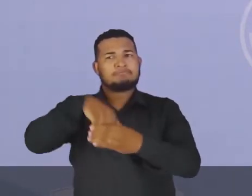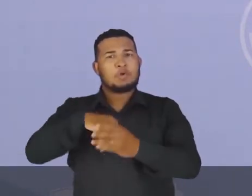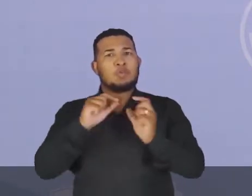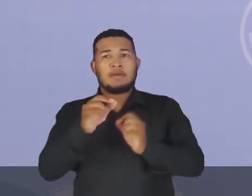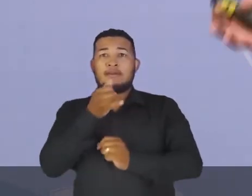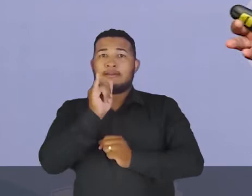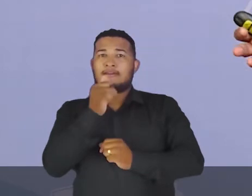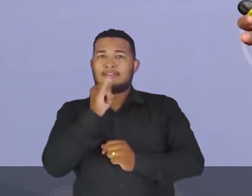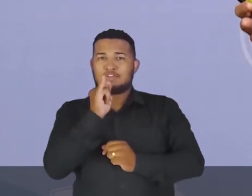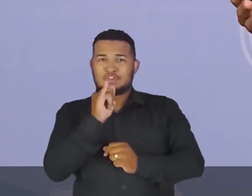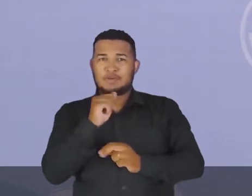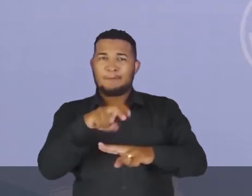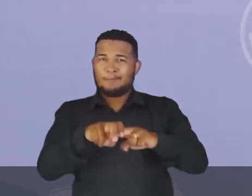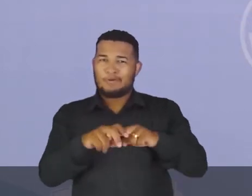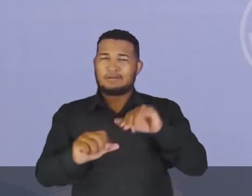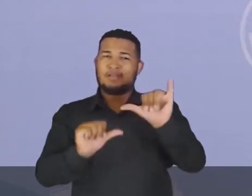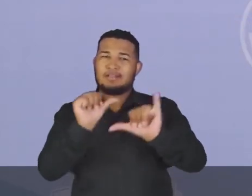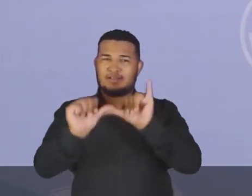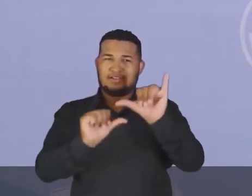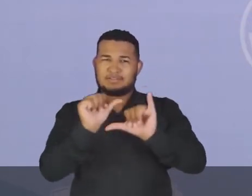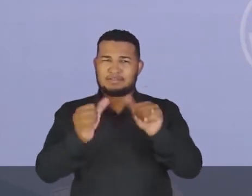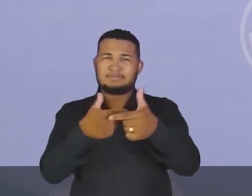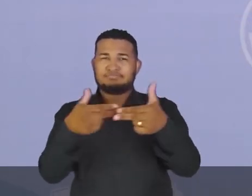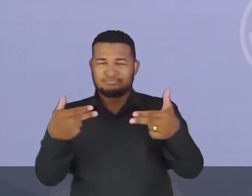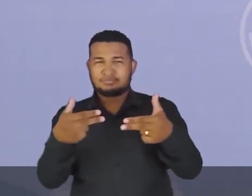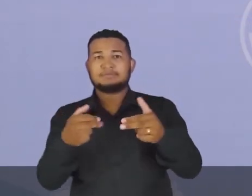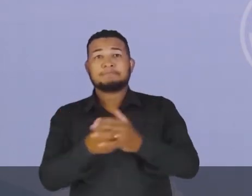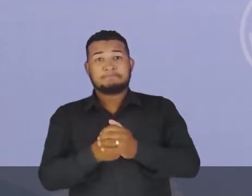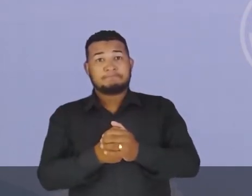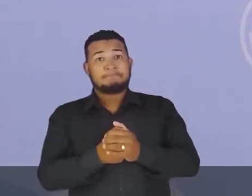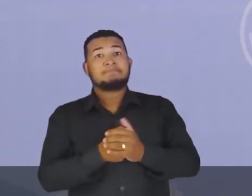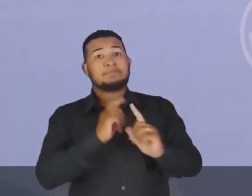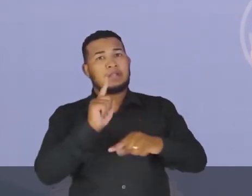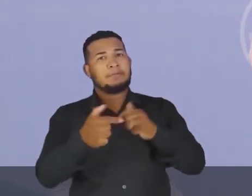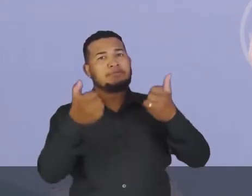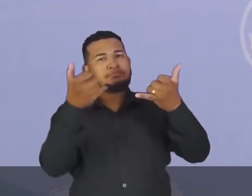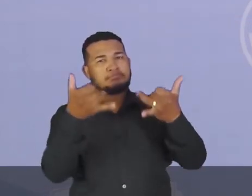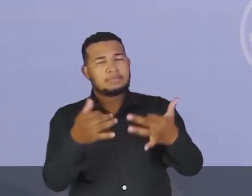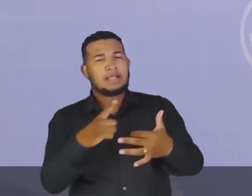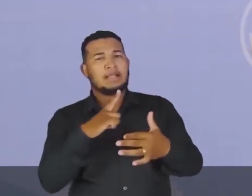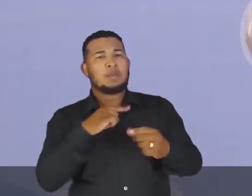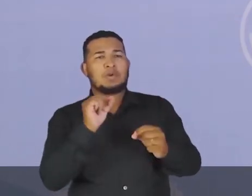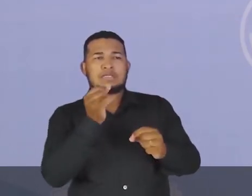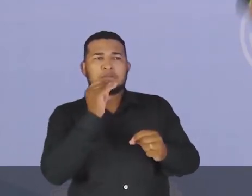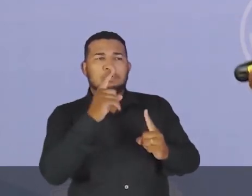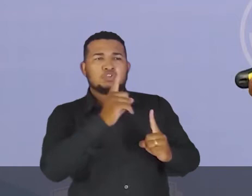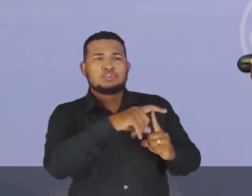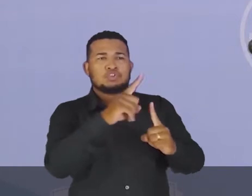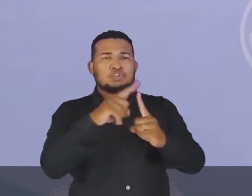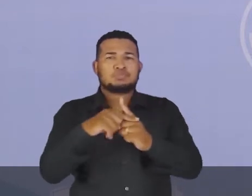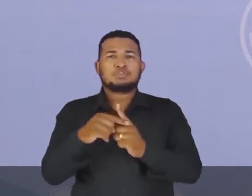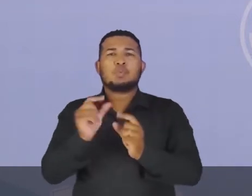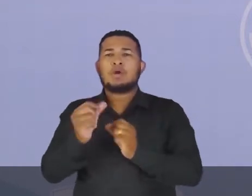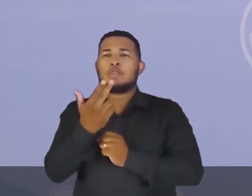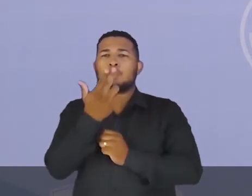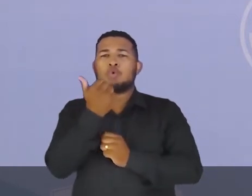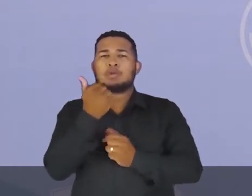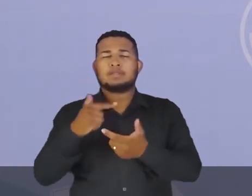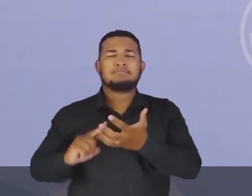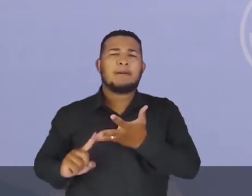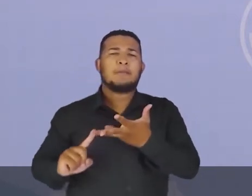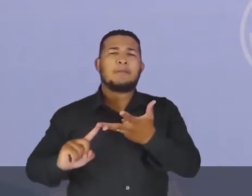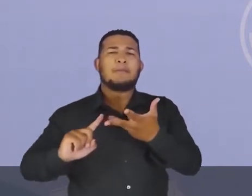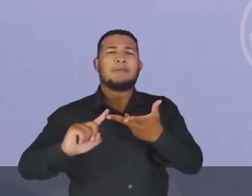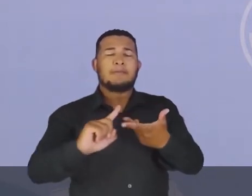em suas ligações químicas. Né? Depois eu vou apresentar para você que os alimentos eles possuem vários tipos de nutrientes. Os principais